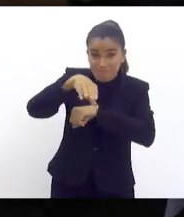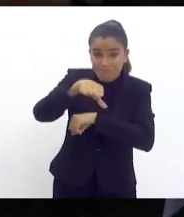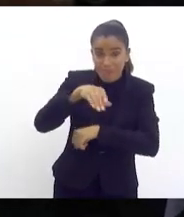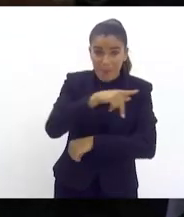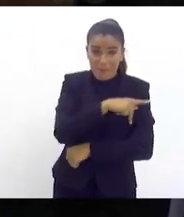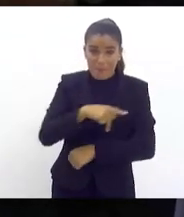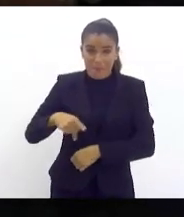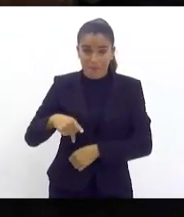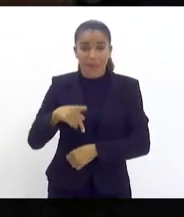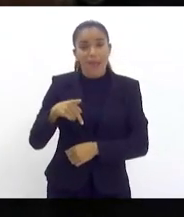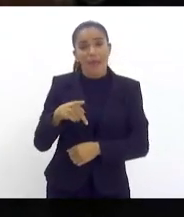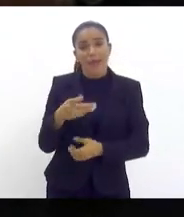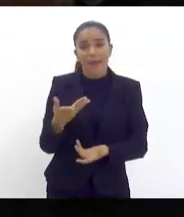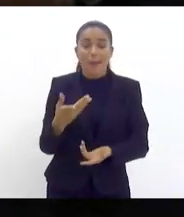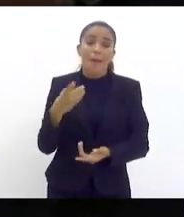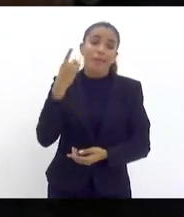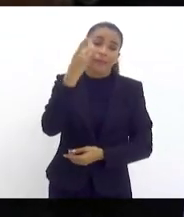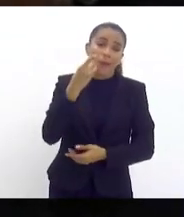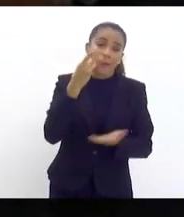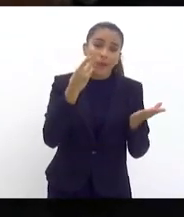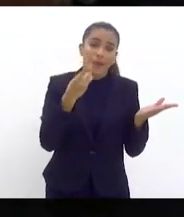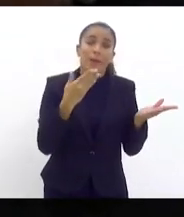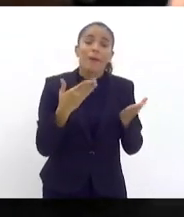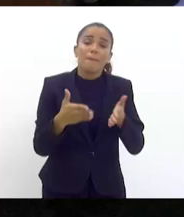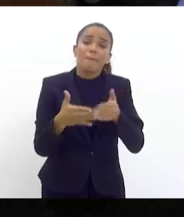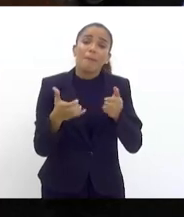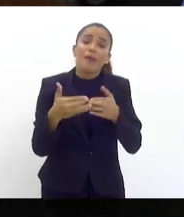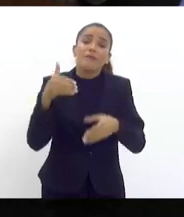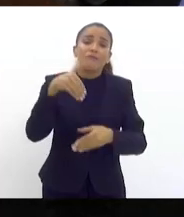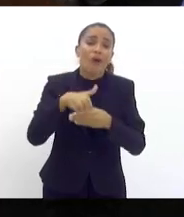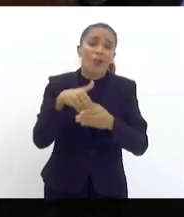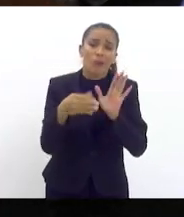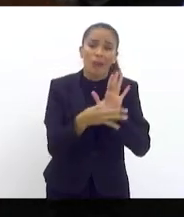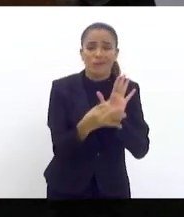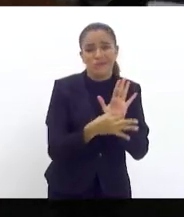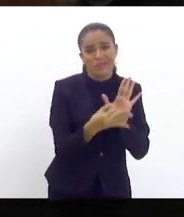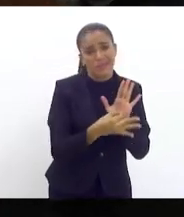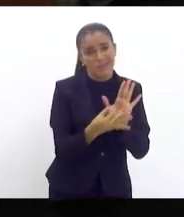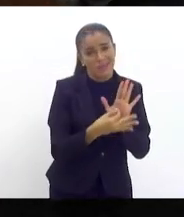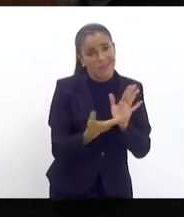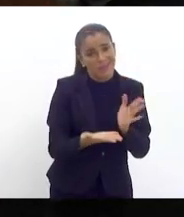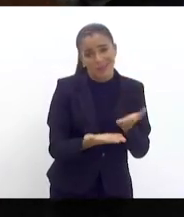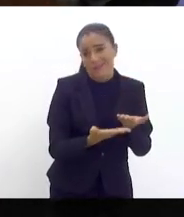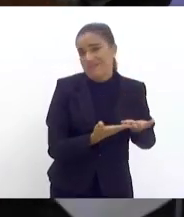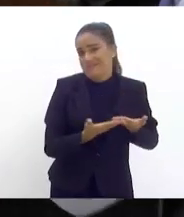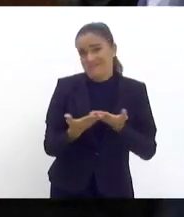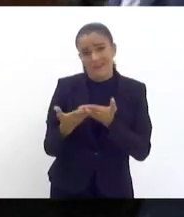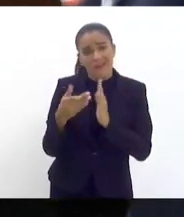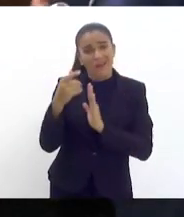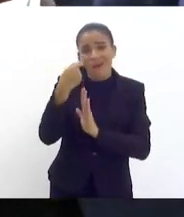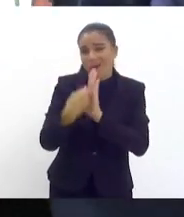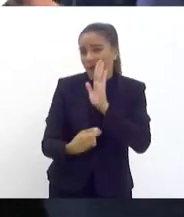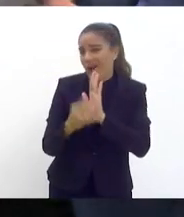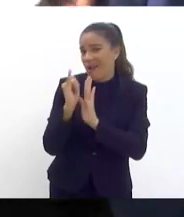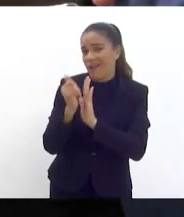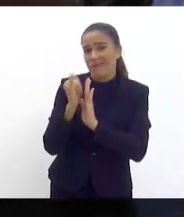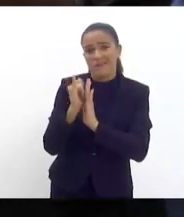ou a deputada pede a votação do parecer, o senhor designa um relator diferente daquele